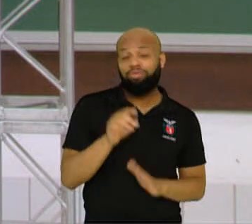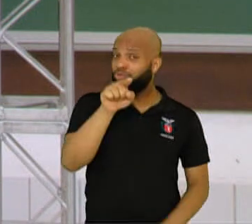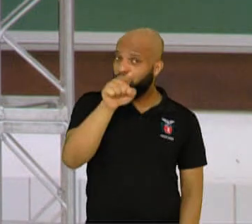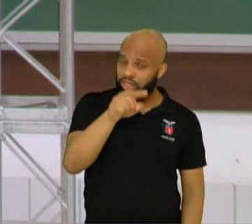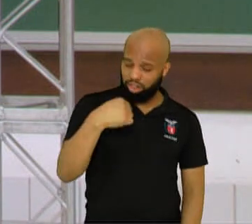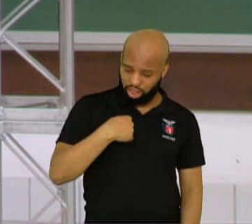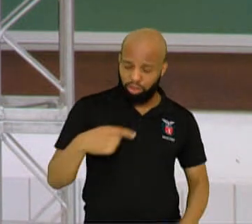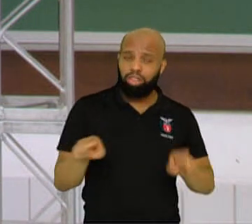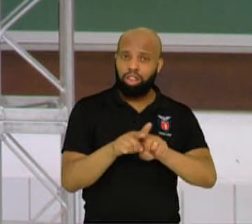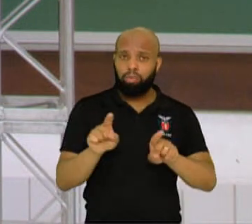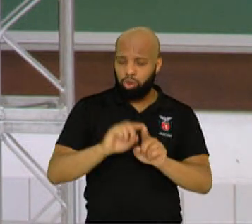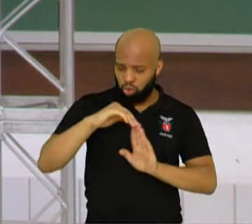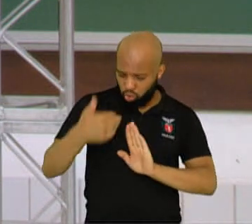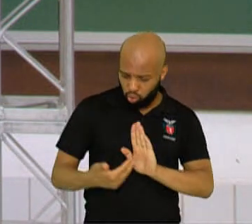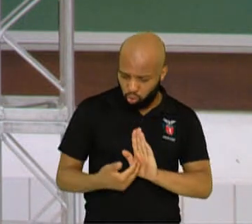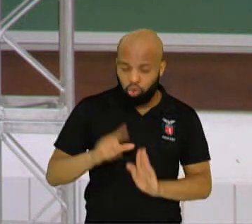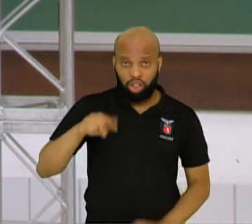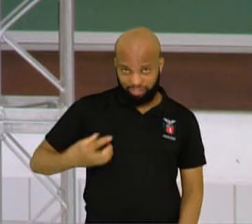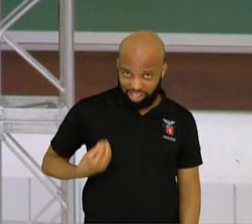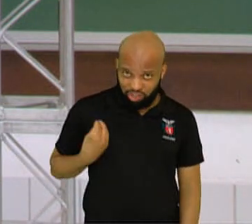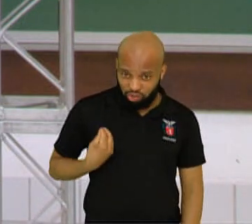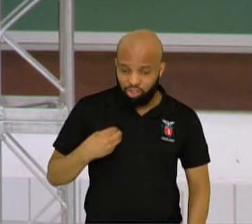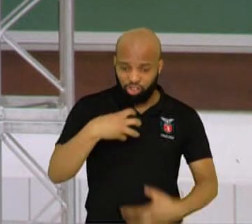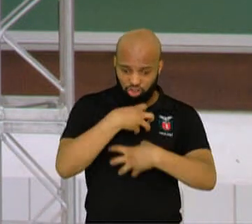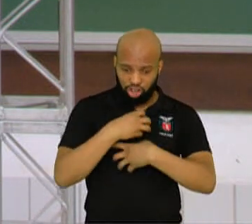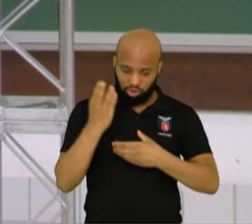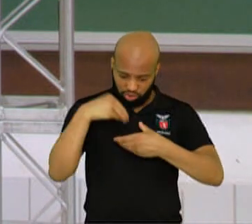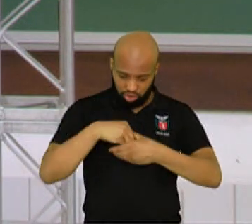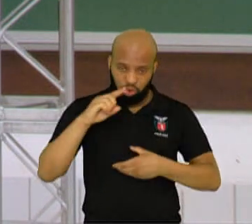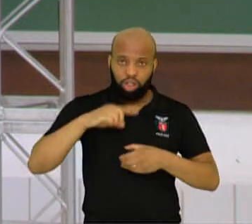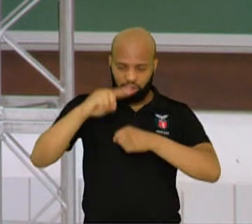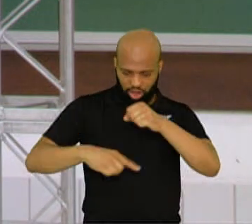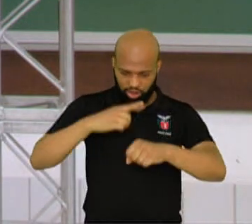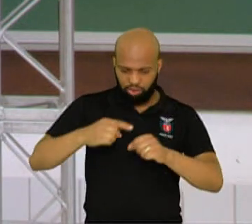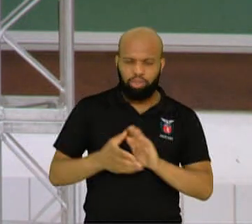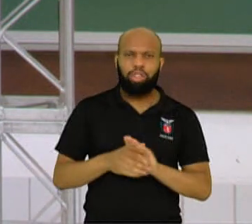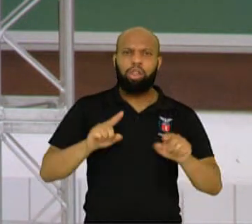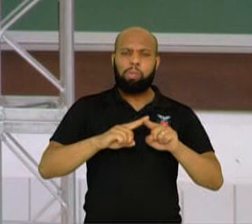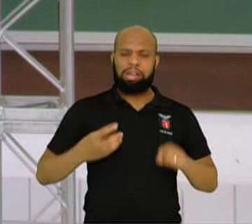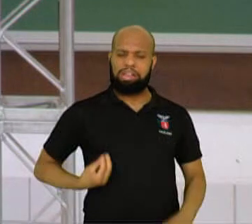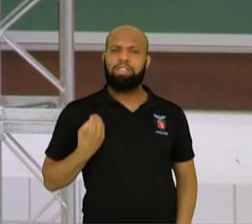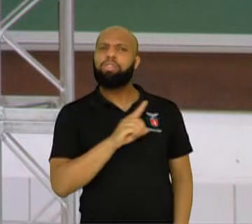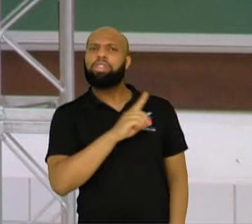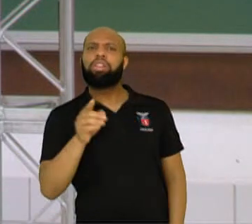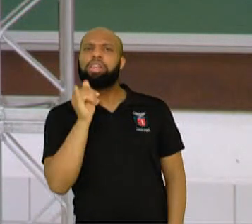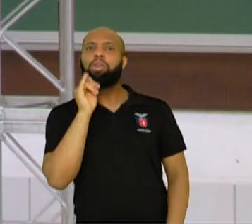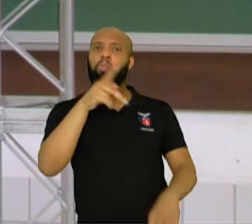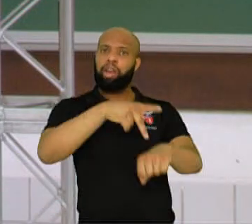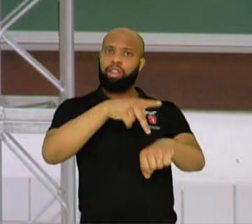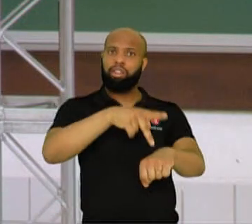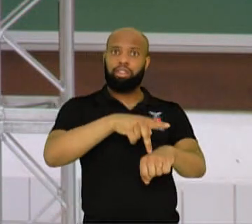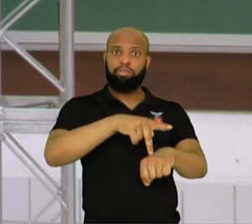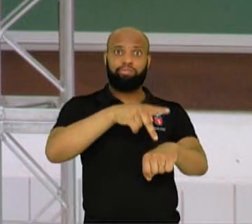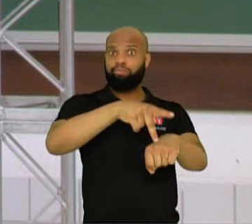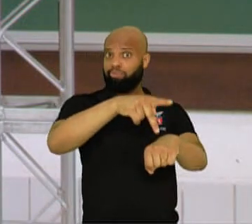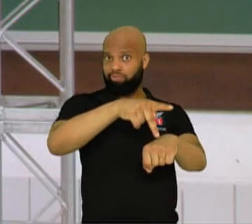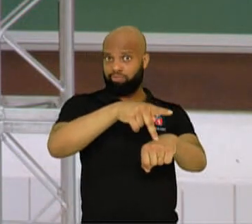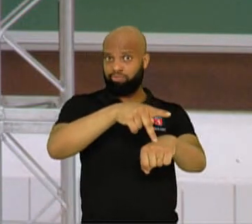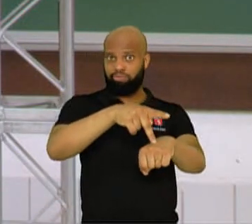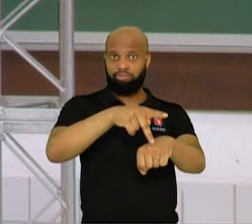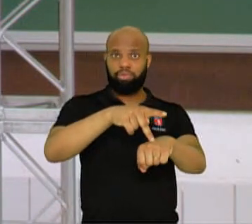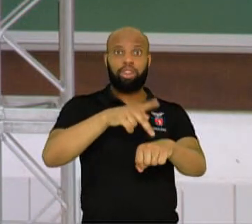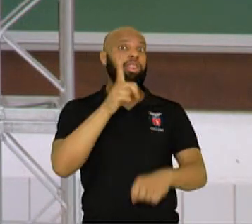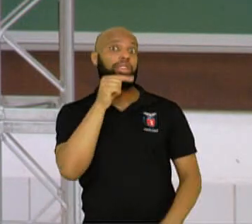você e eu, seres vivos, somos formados por átomos. Mas aquilo que não é vivo, por exemplo, uma rocha, uma pedra,